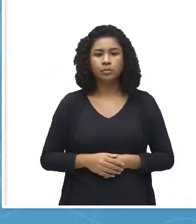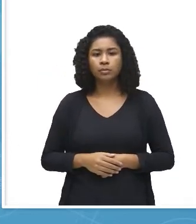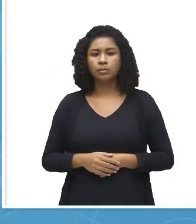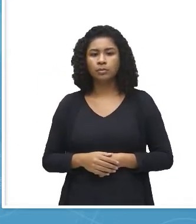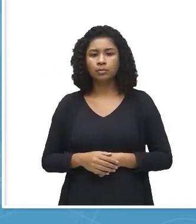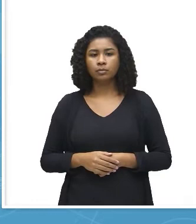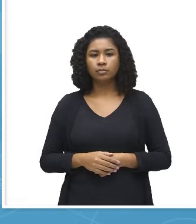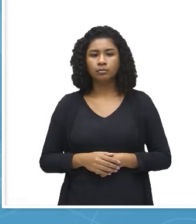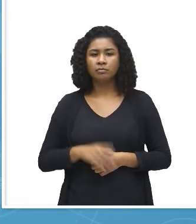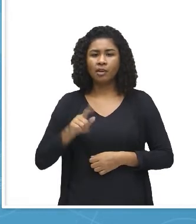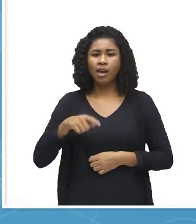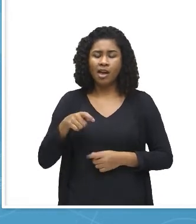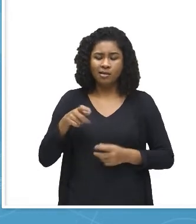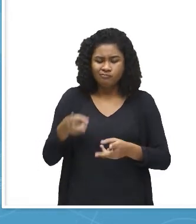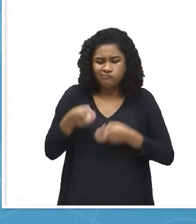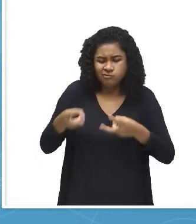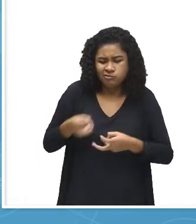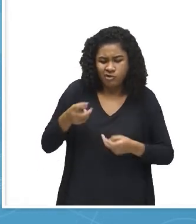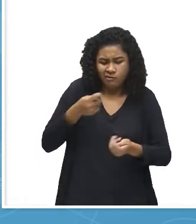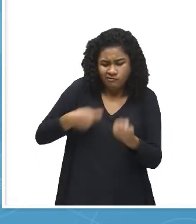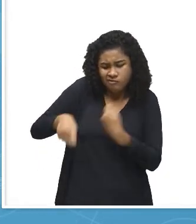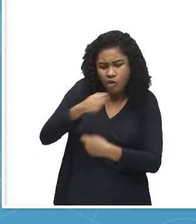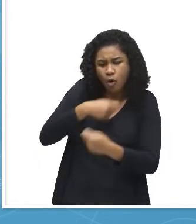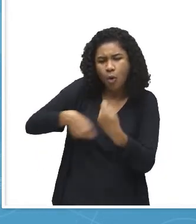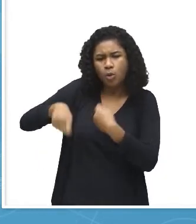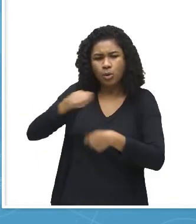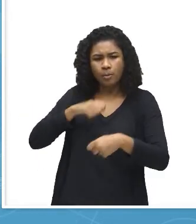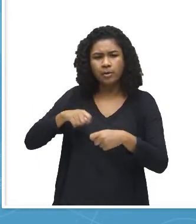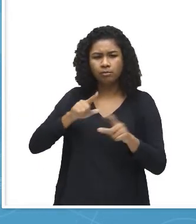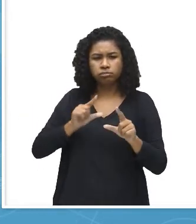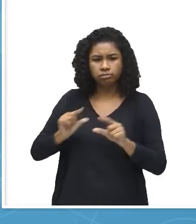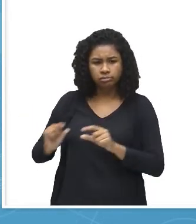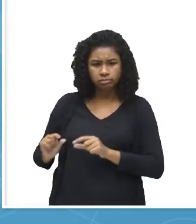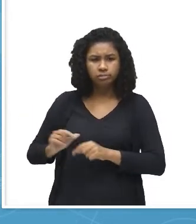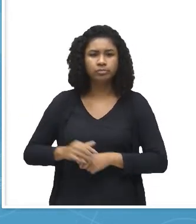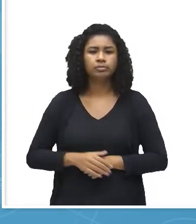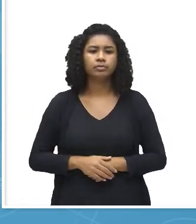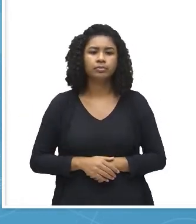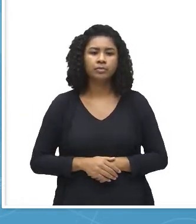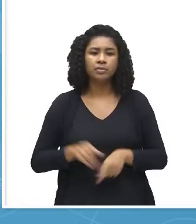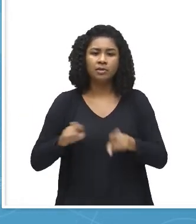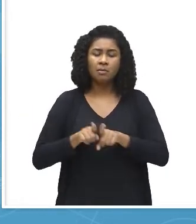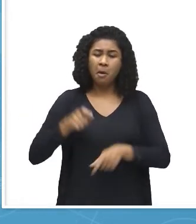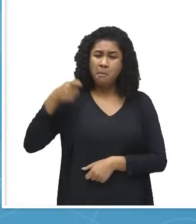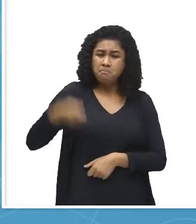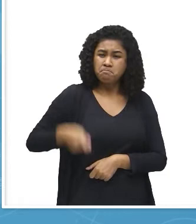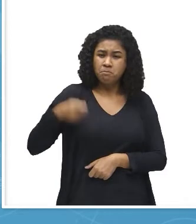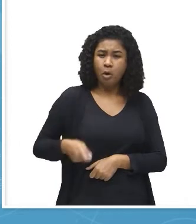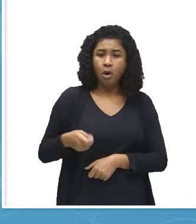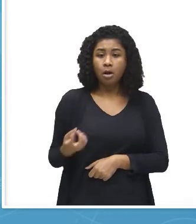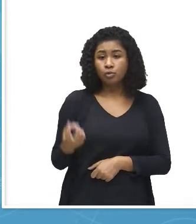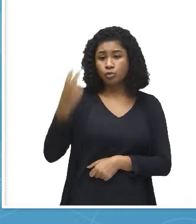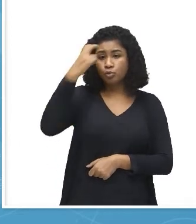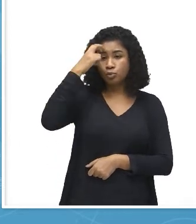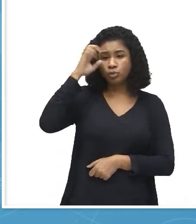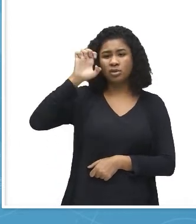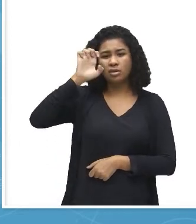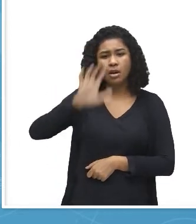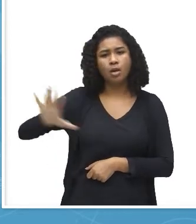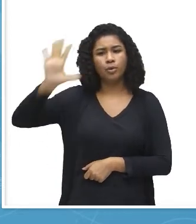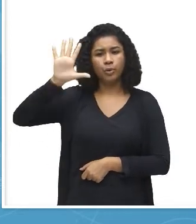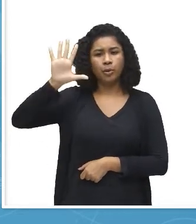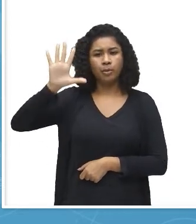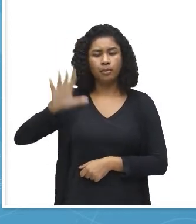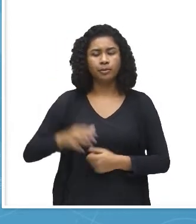uma imposição de hábitos e modos de administração europeu. Basicamente isso, gente. Os